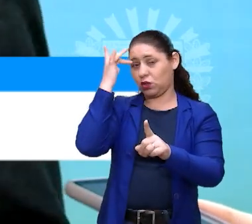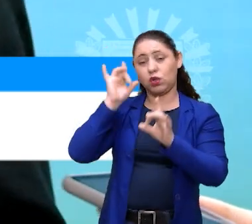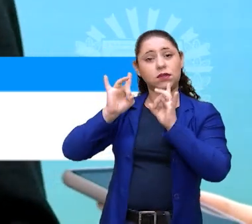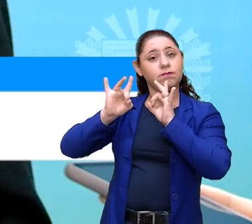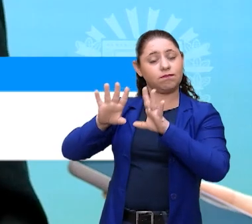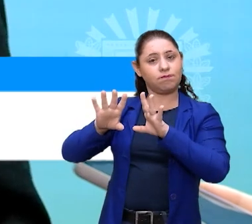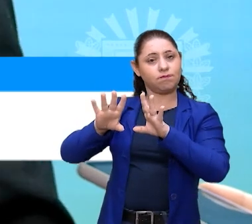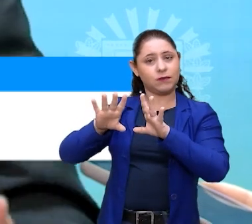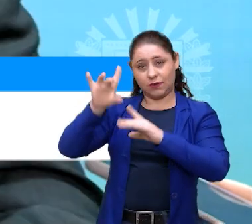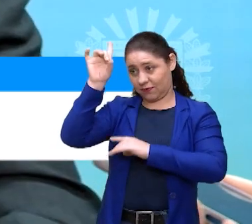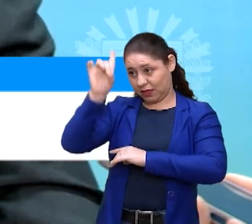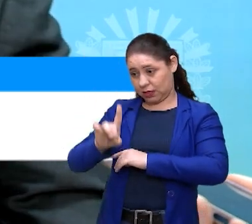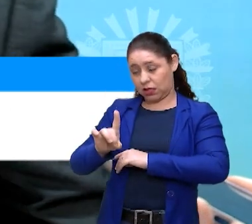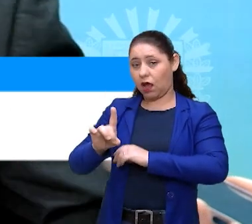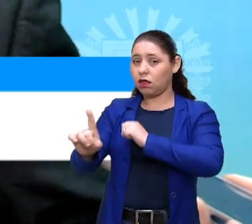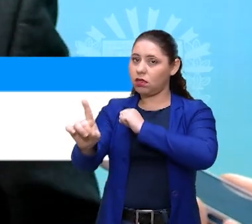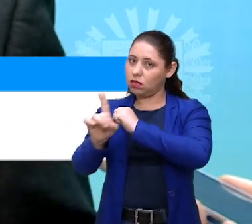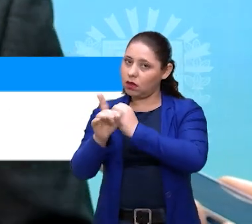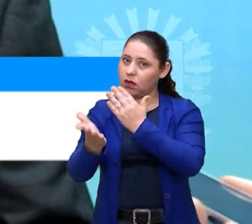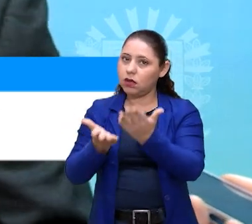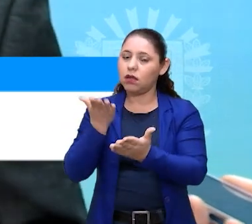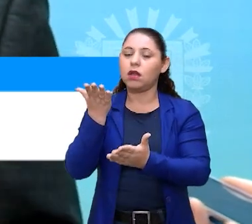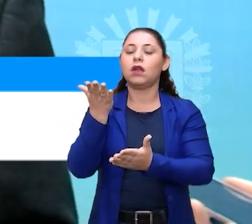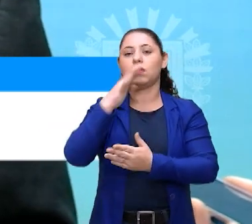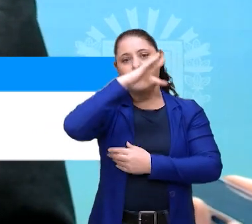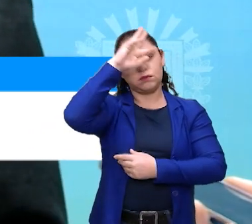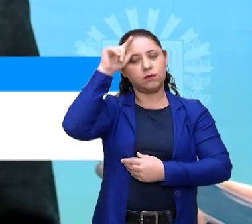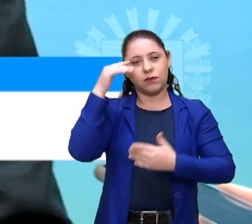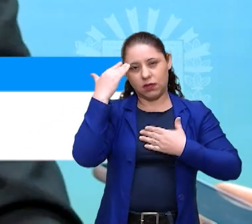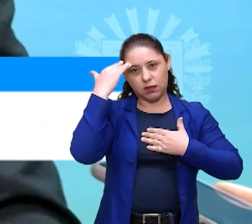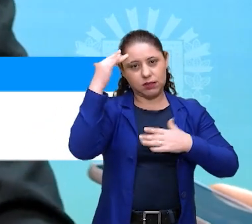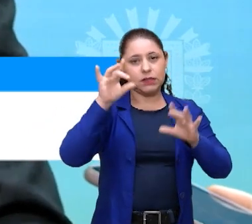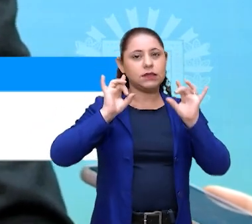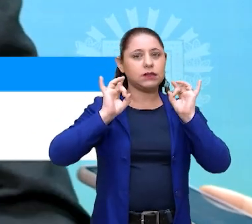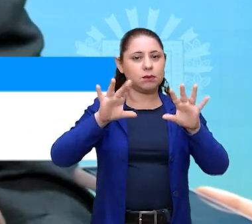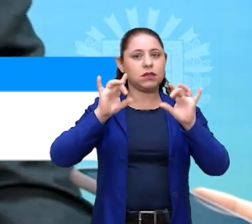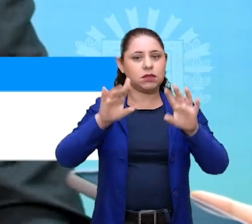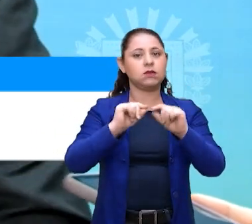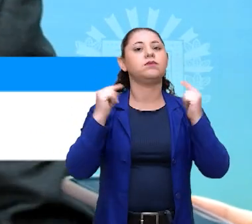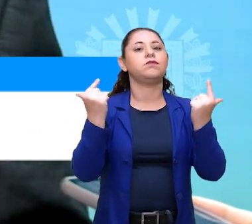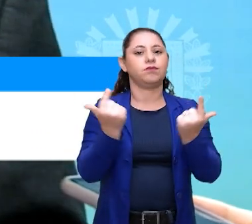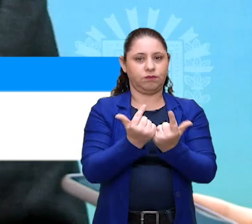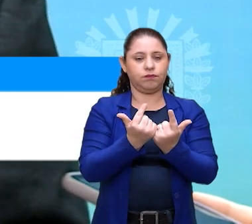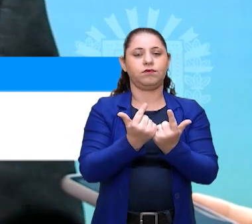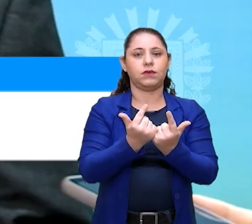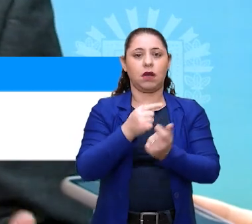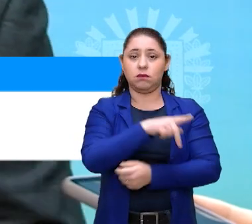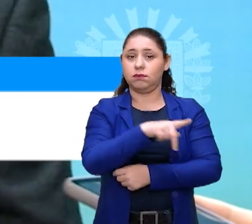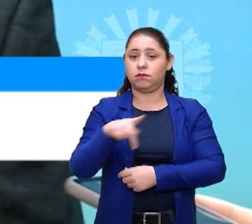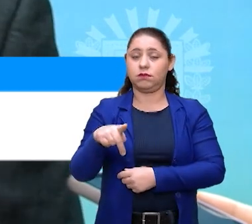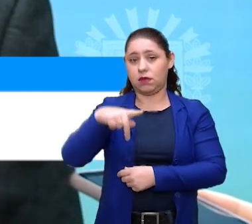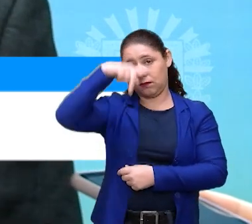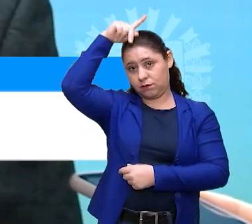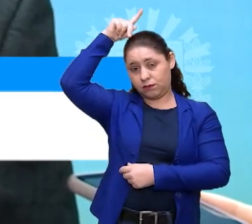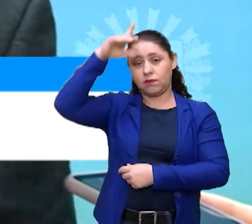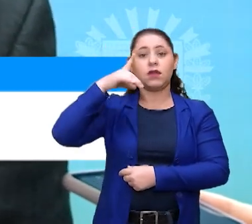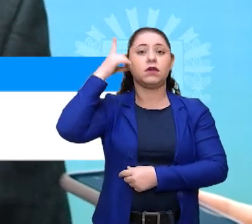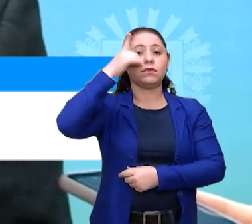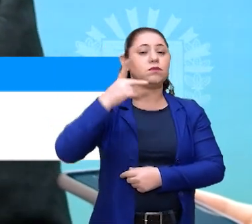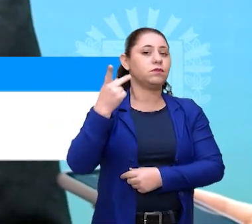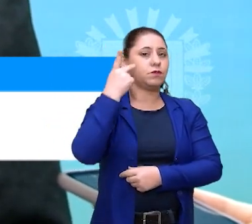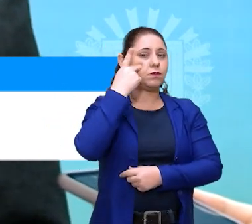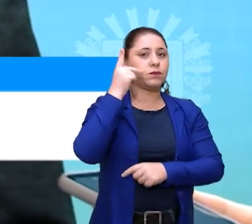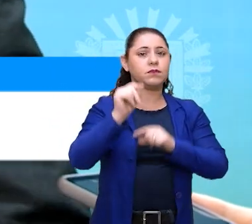para as nossas crianças especiais, atendendo todo o Mato Grosso do Sul. Quero aqui fazer um agradecimento especial à Assembleia Legislativa,